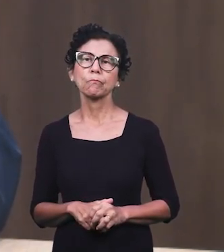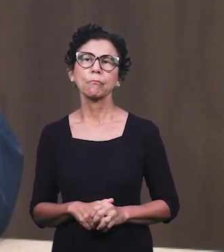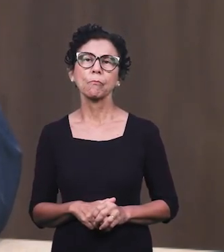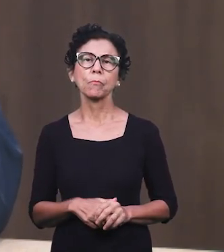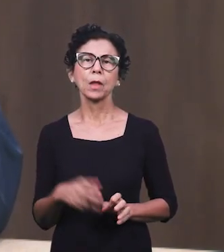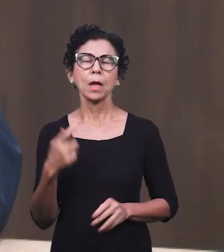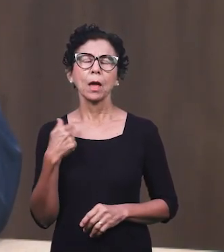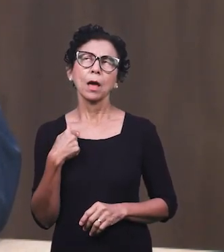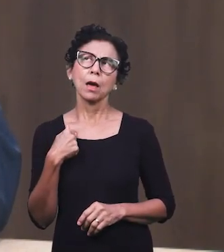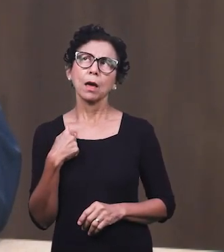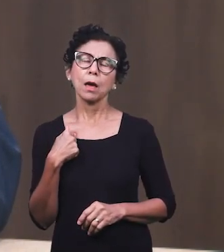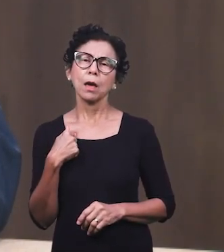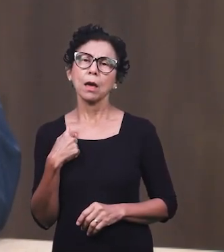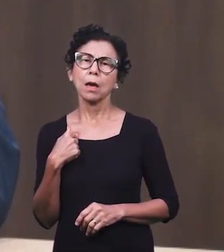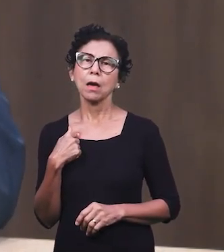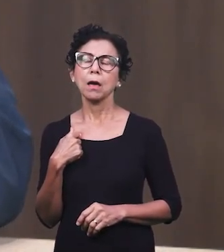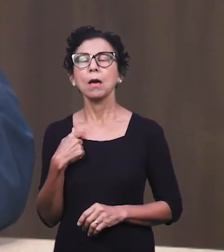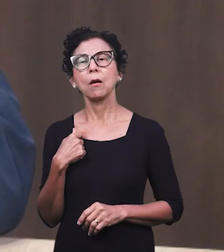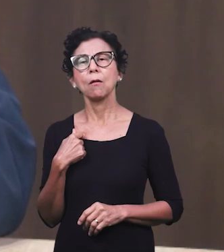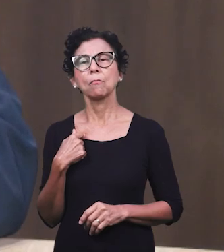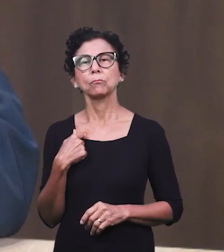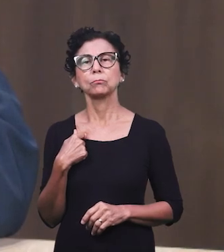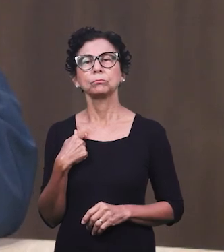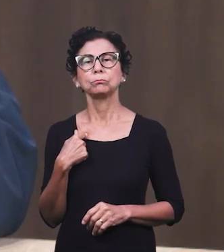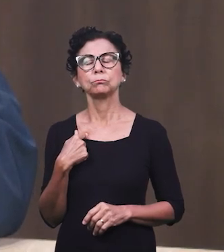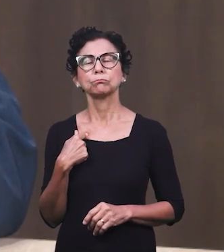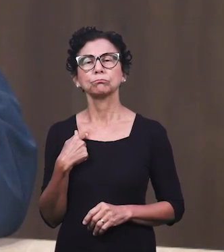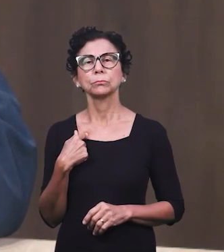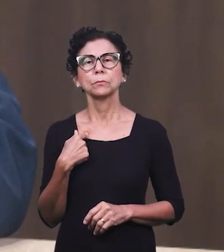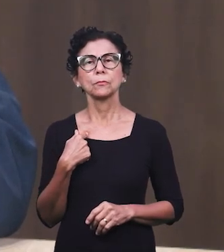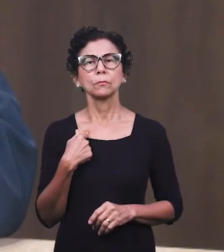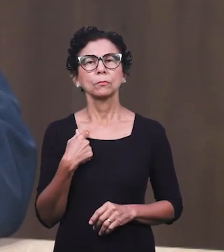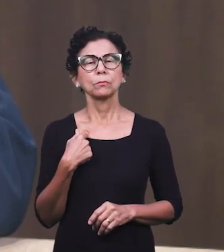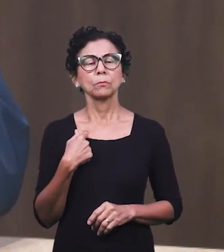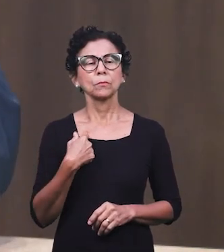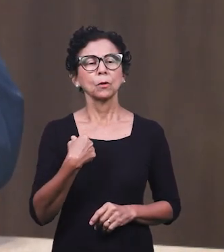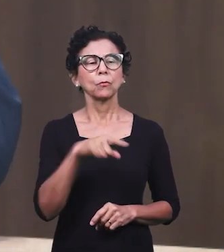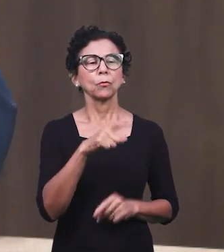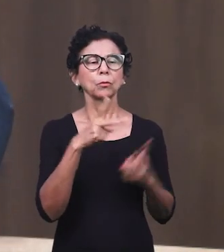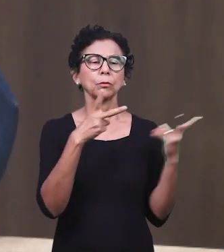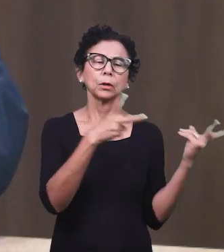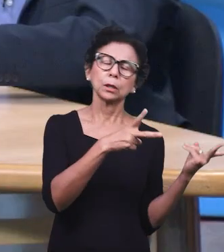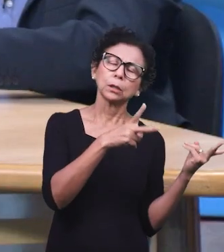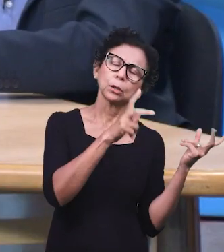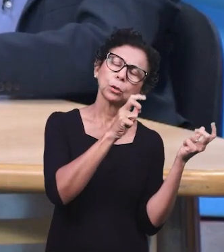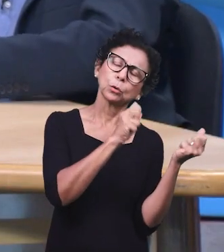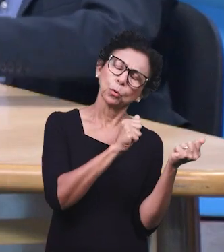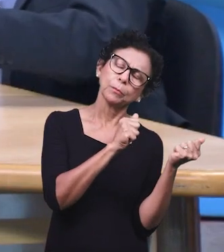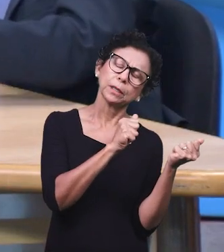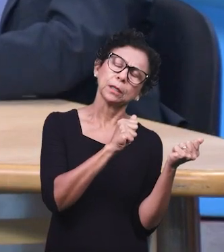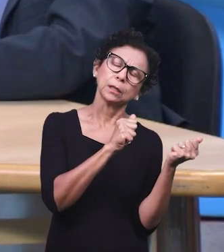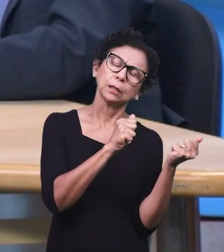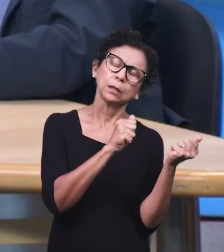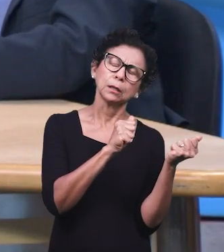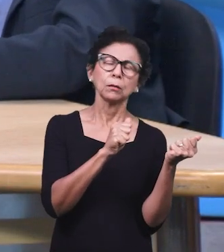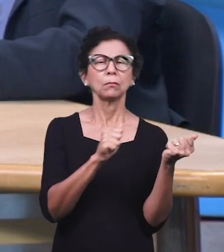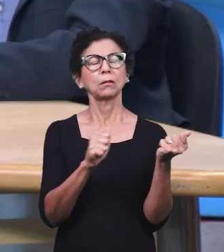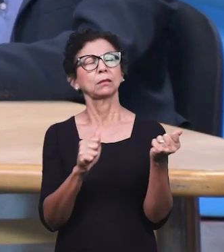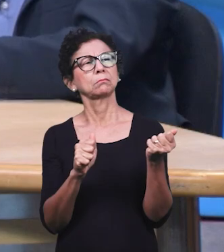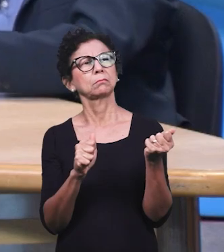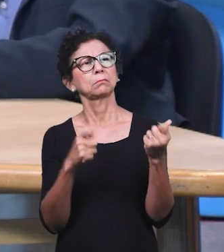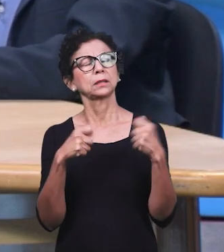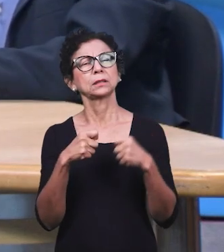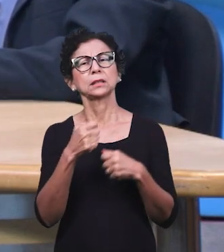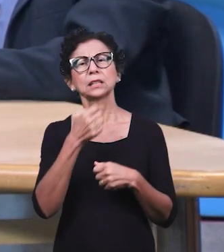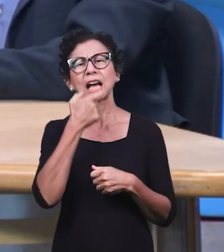dormir, é necessário retirar a prótese da boca? Bom, Porque ele fica com a prótese o dia inteiro. Agora, na hora de dormir,